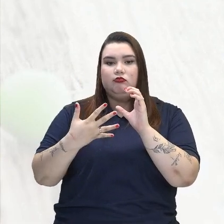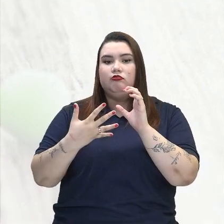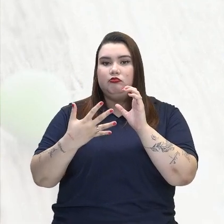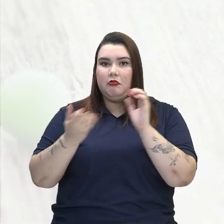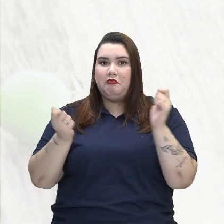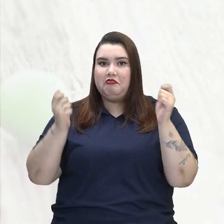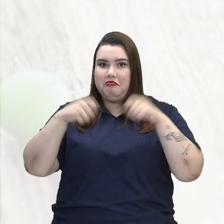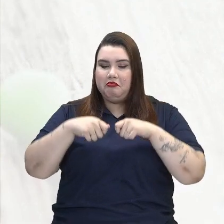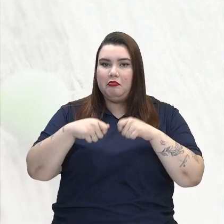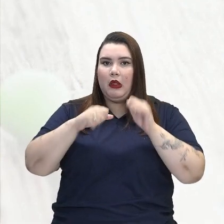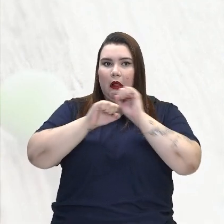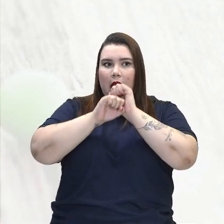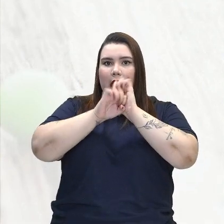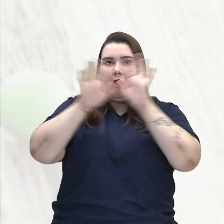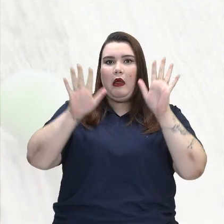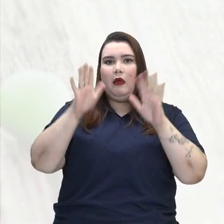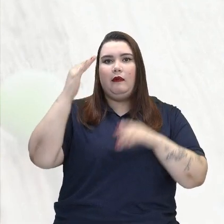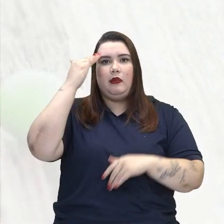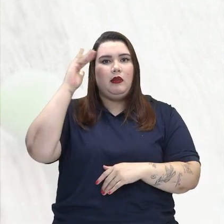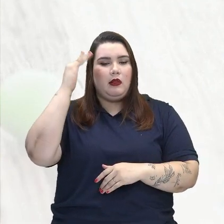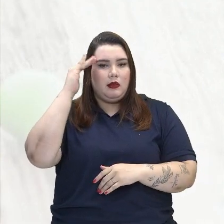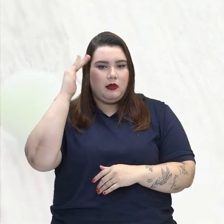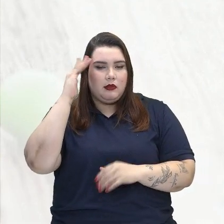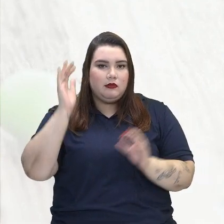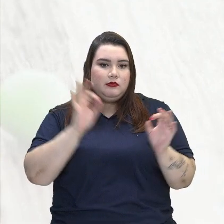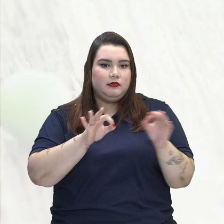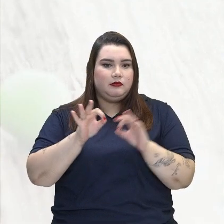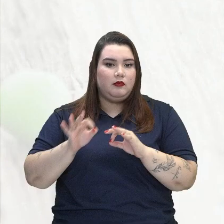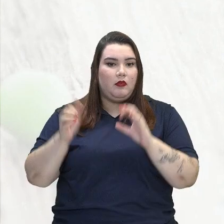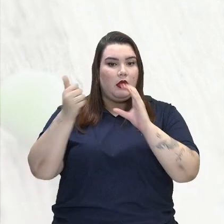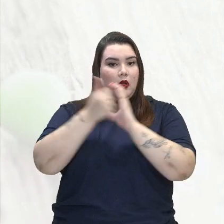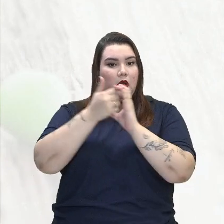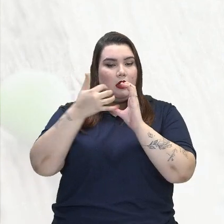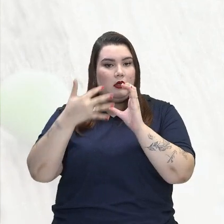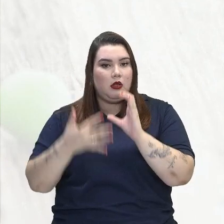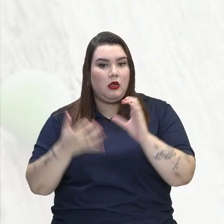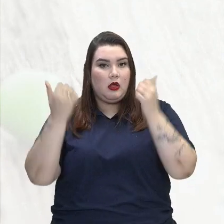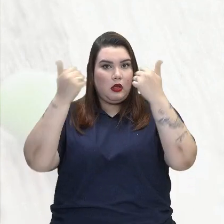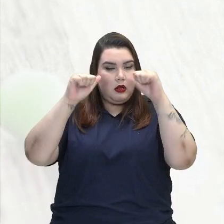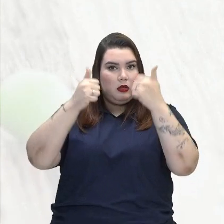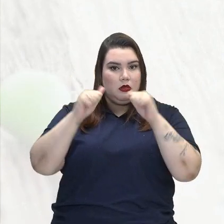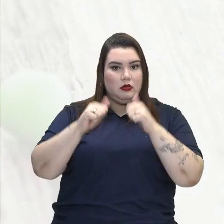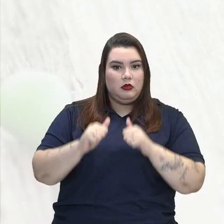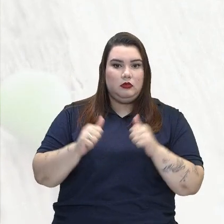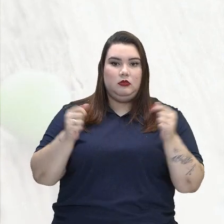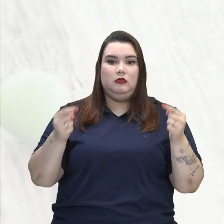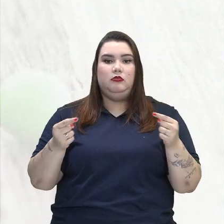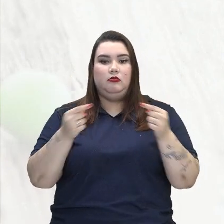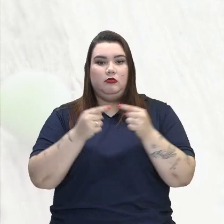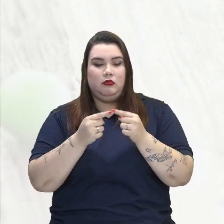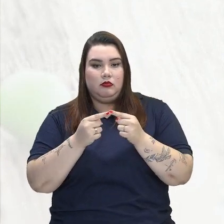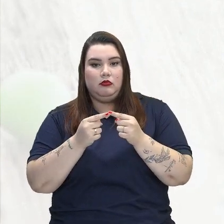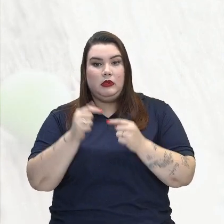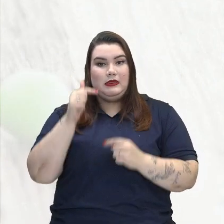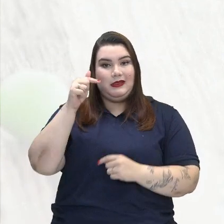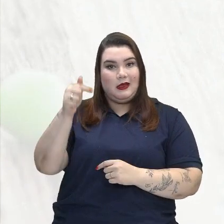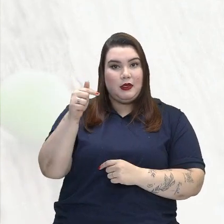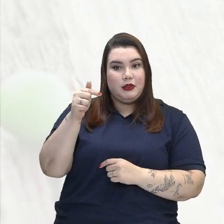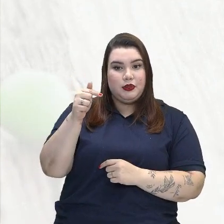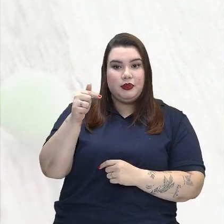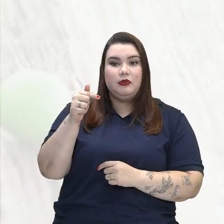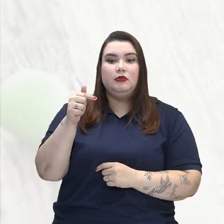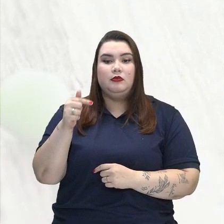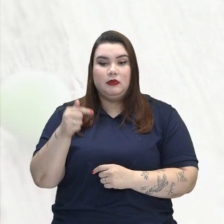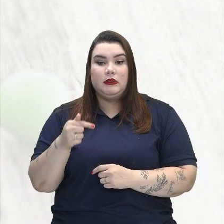bem definidas e visíveis, ou seja, as características que foram analisadas, que foram num total de 7,